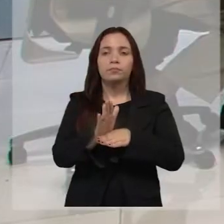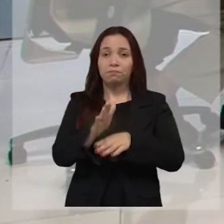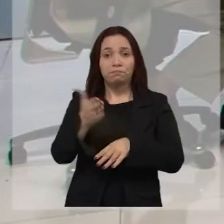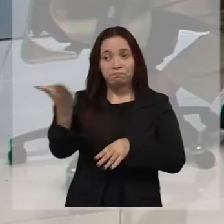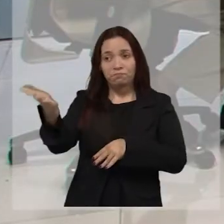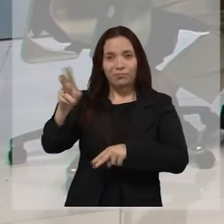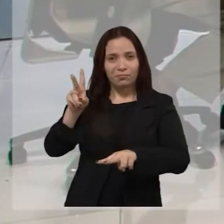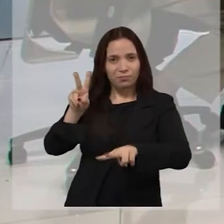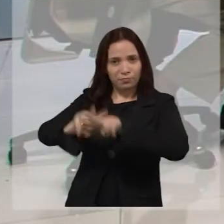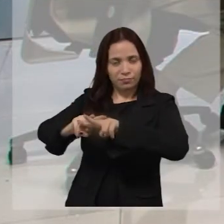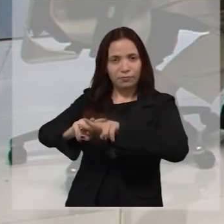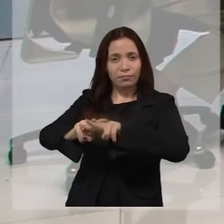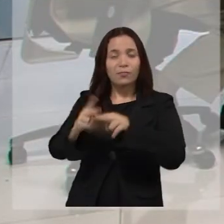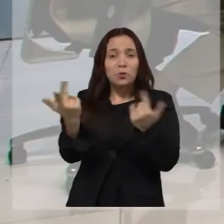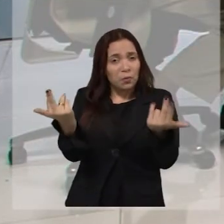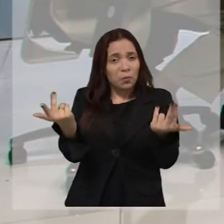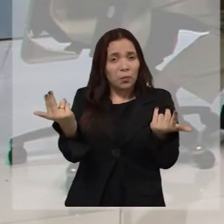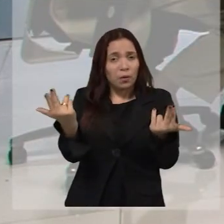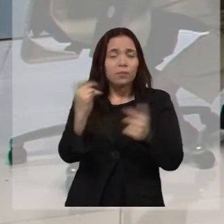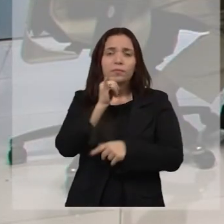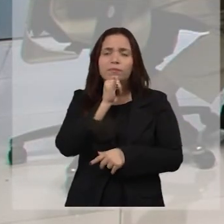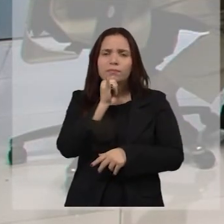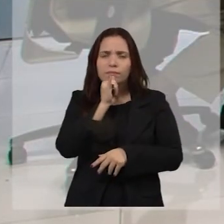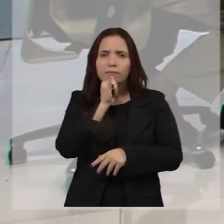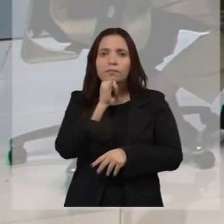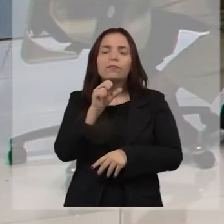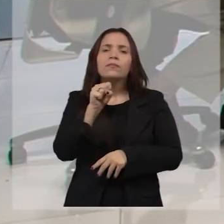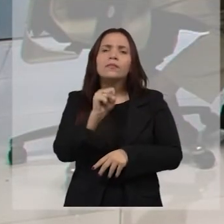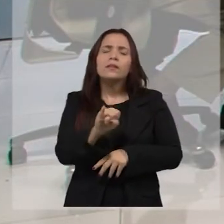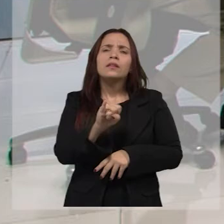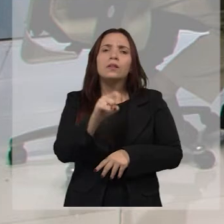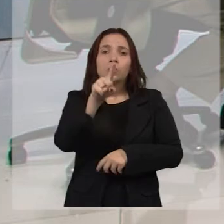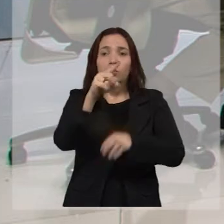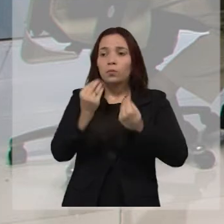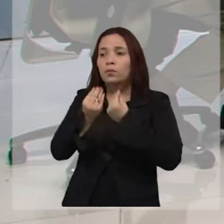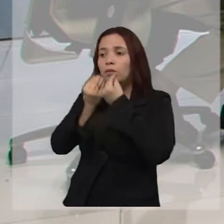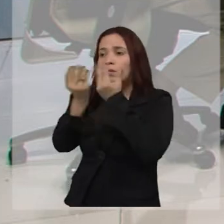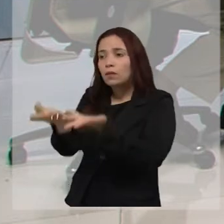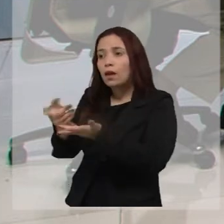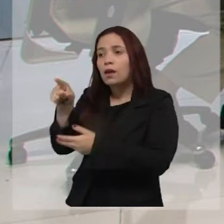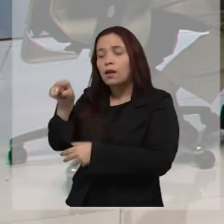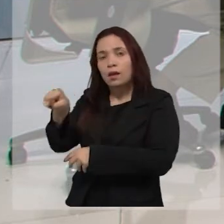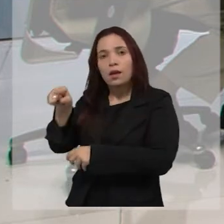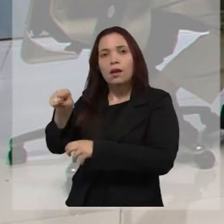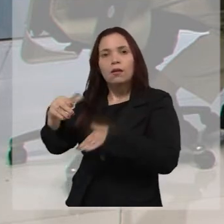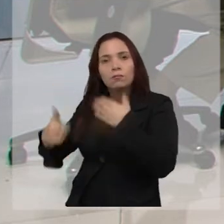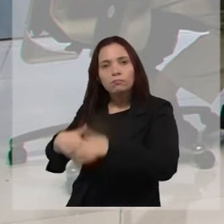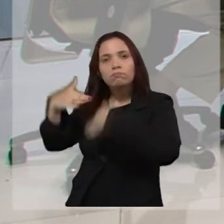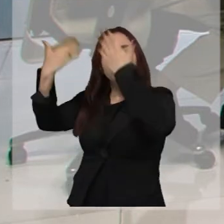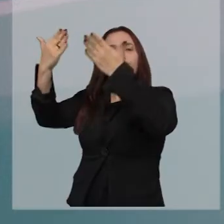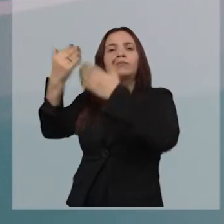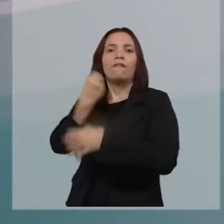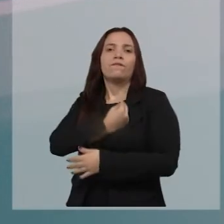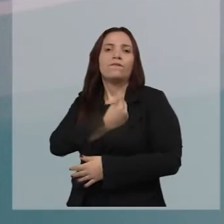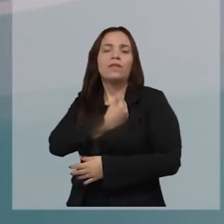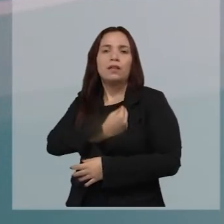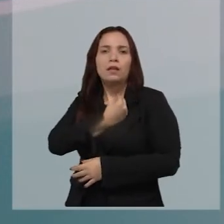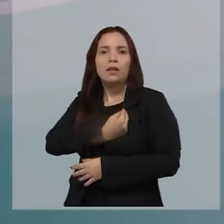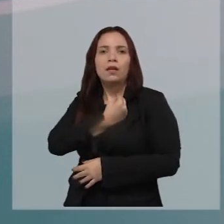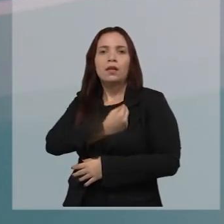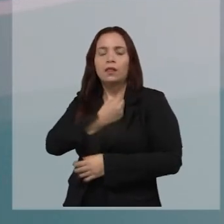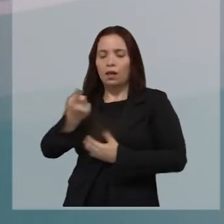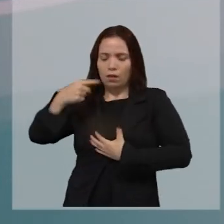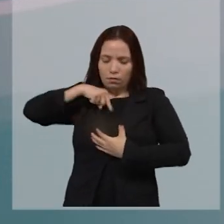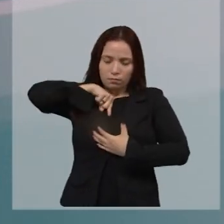preso, mutatis mutandi, é a mesma coisa. Se você dá a esse homem o mínimo de condição, não só para a sua